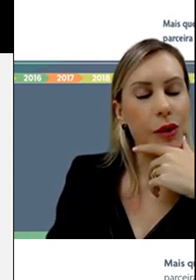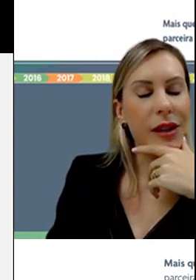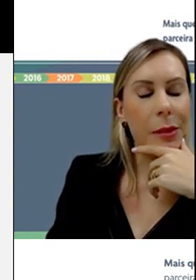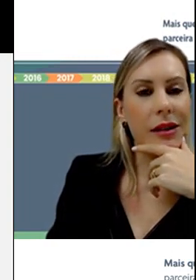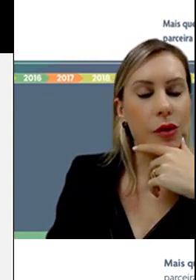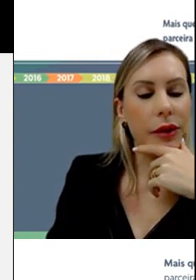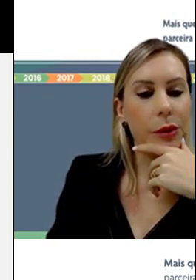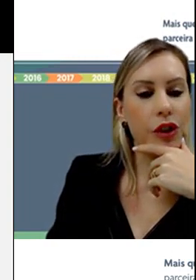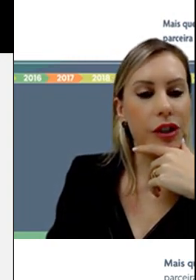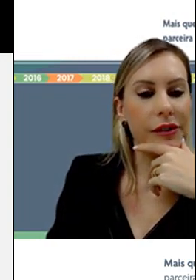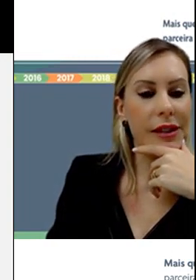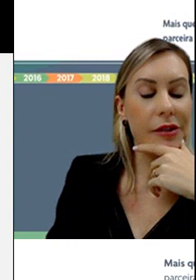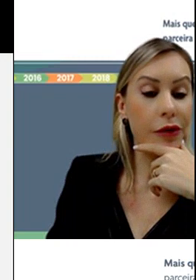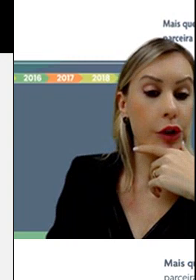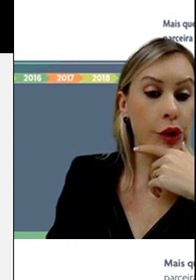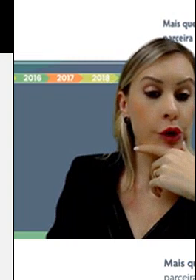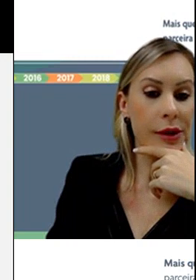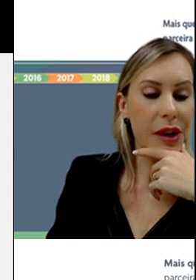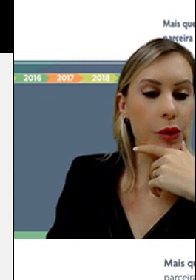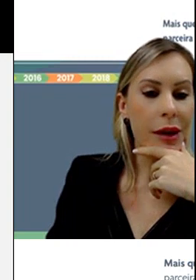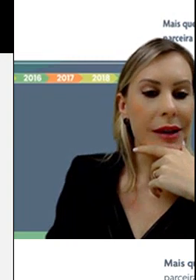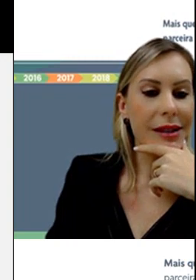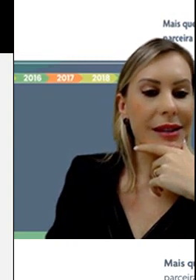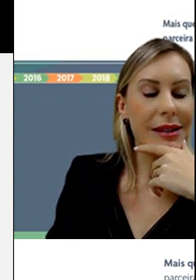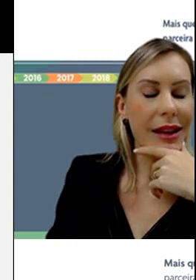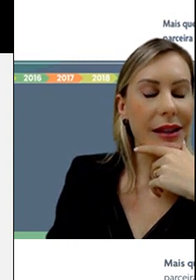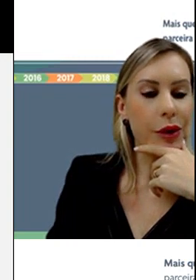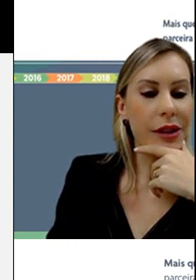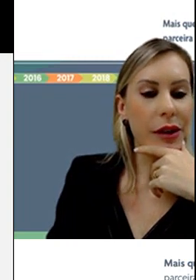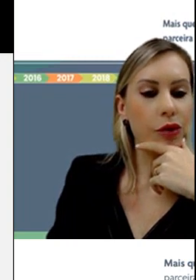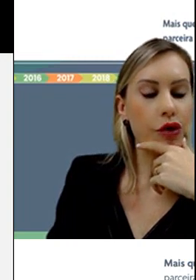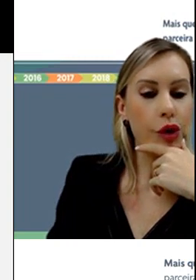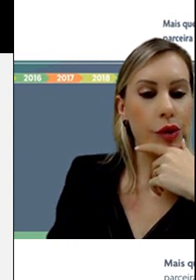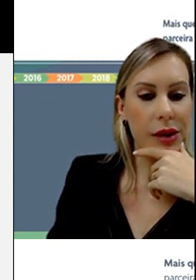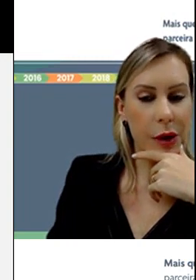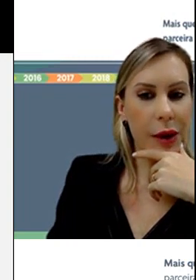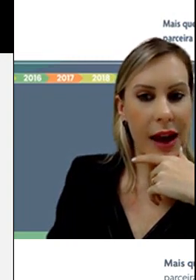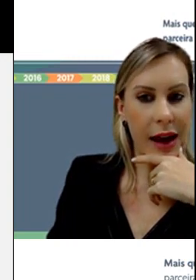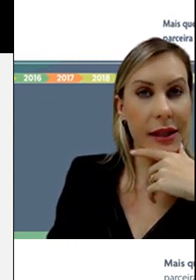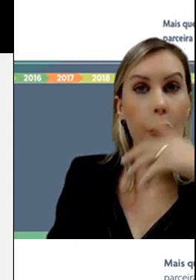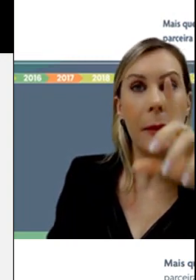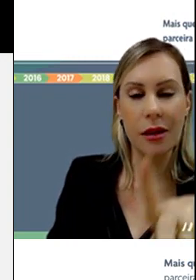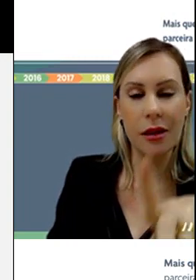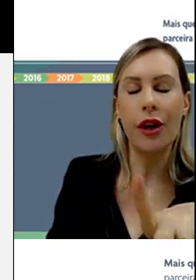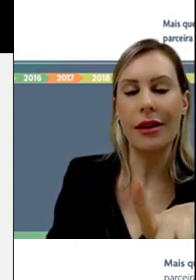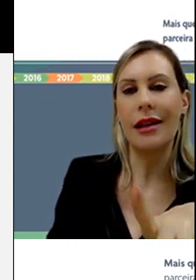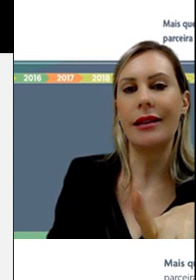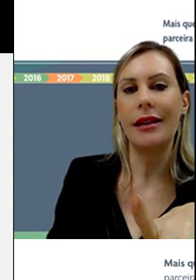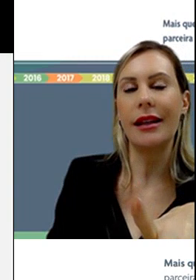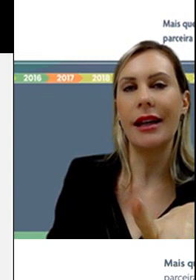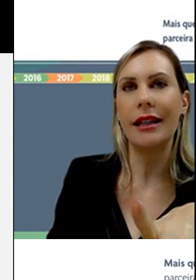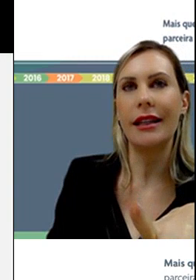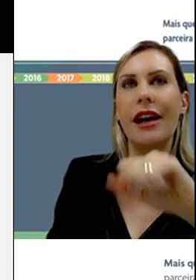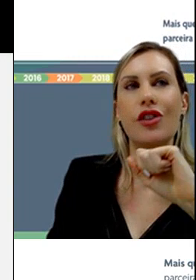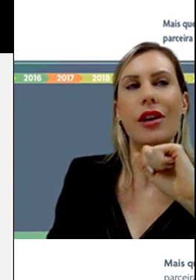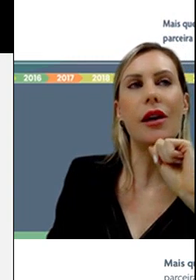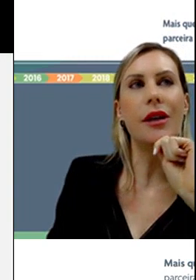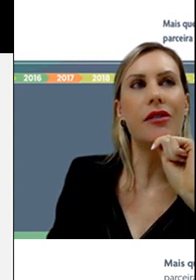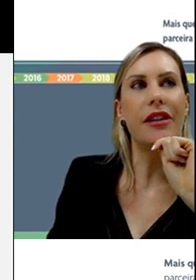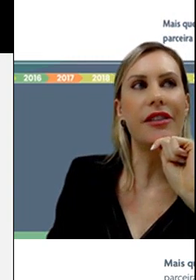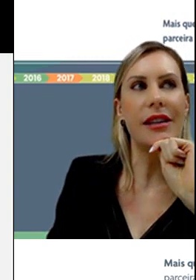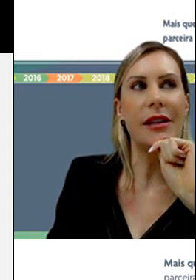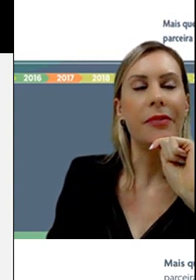média das suas bases contributivas. Se for 12 mil, 60% de 12 mil reais. Então, mesmo quem está na integralidade,